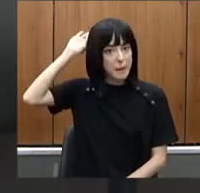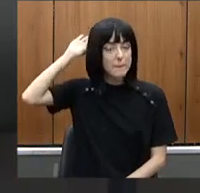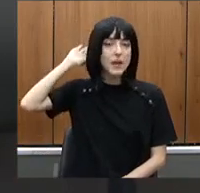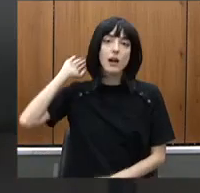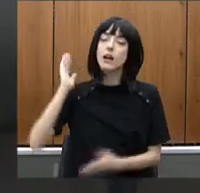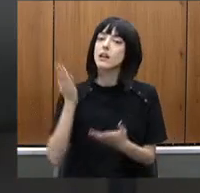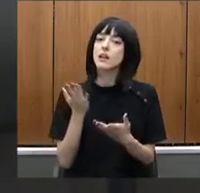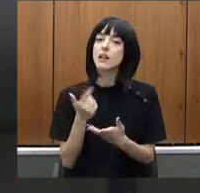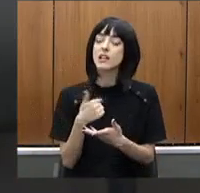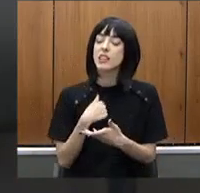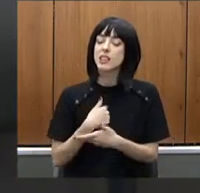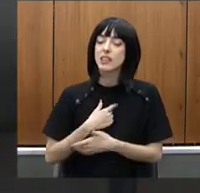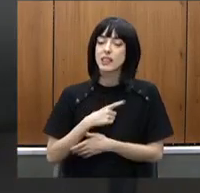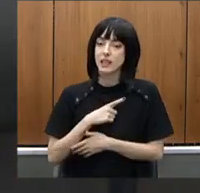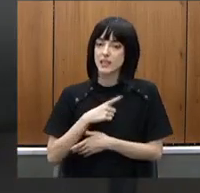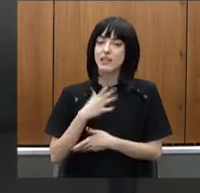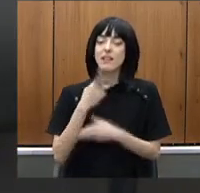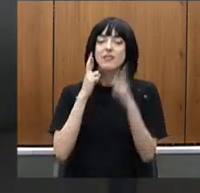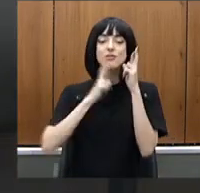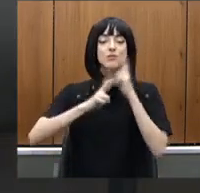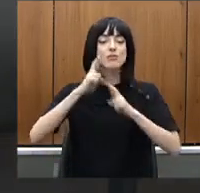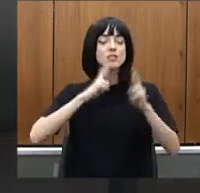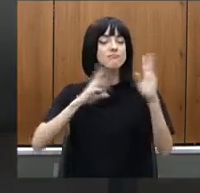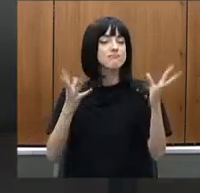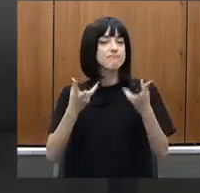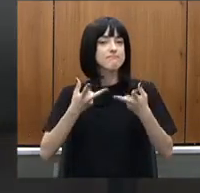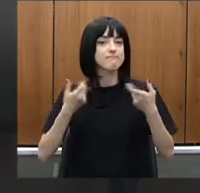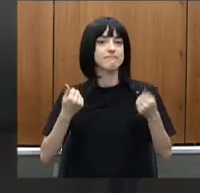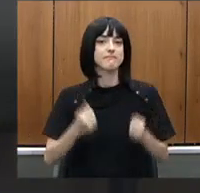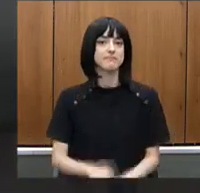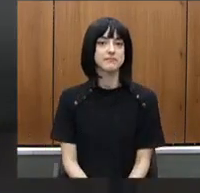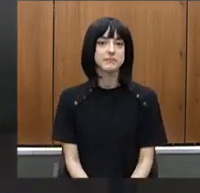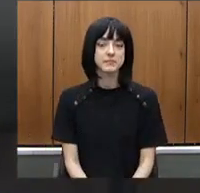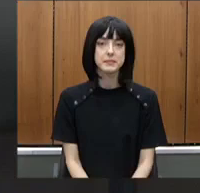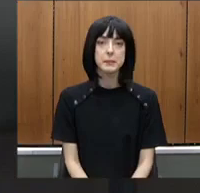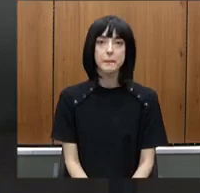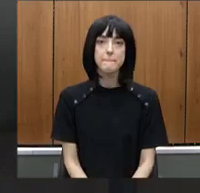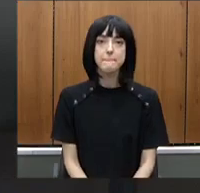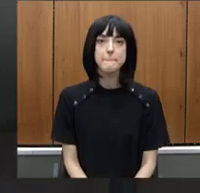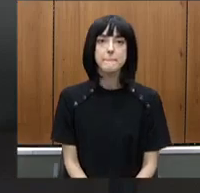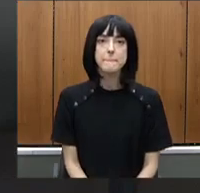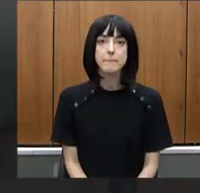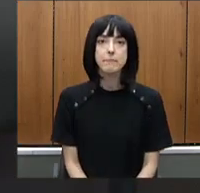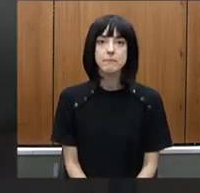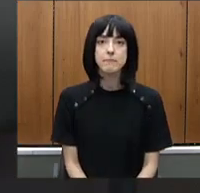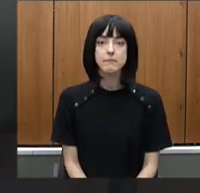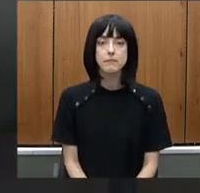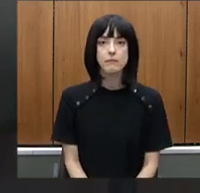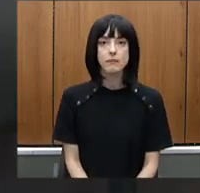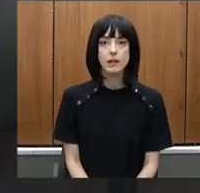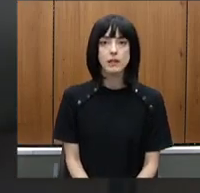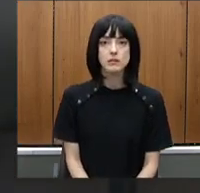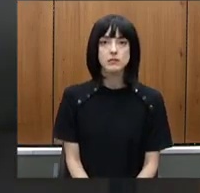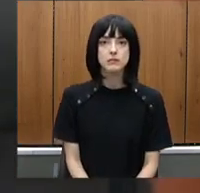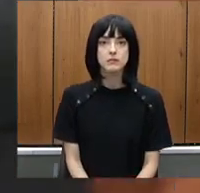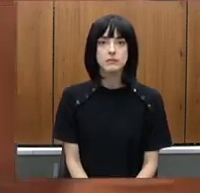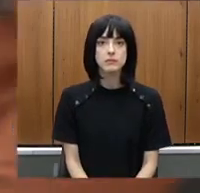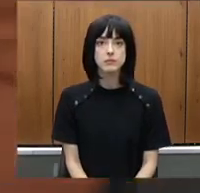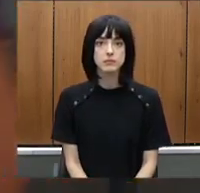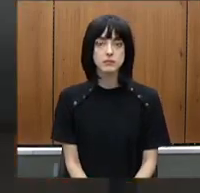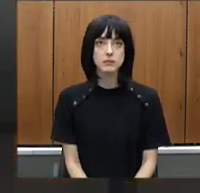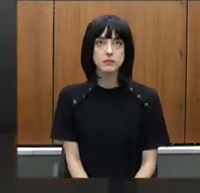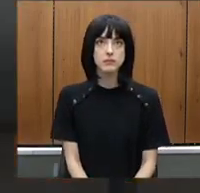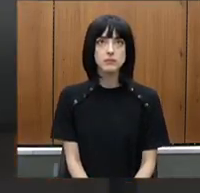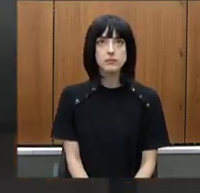você quando diminui uma morte Mas você conseguiram jogar os níveis para muitos e muitos as pessoas